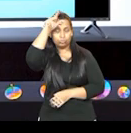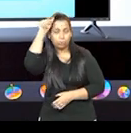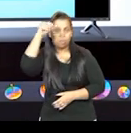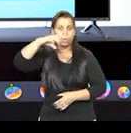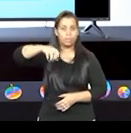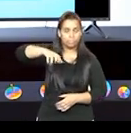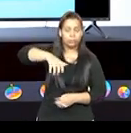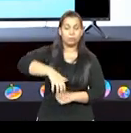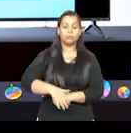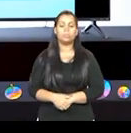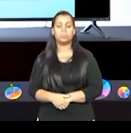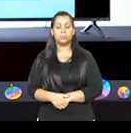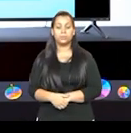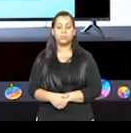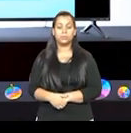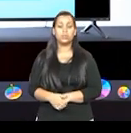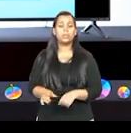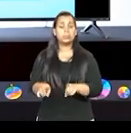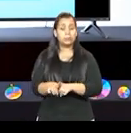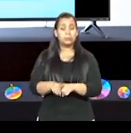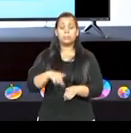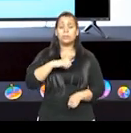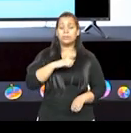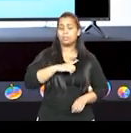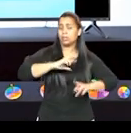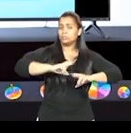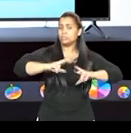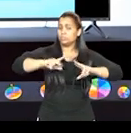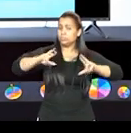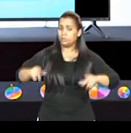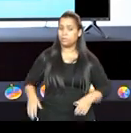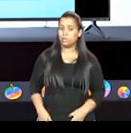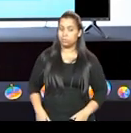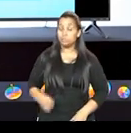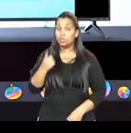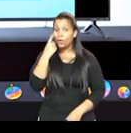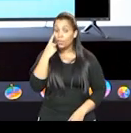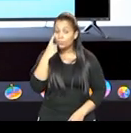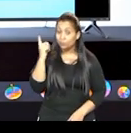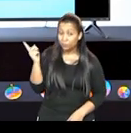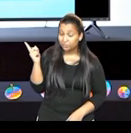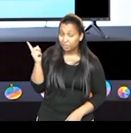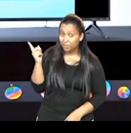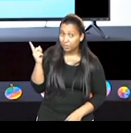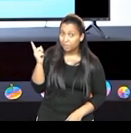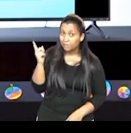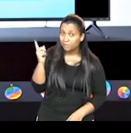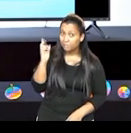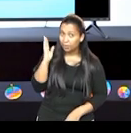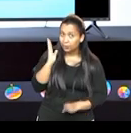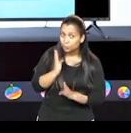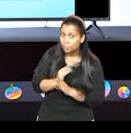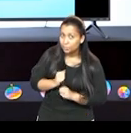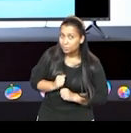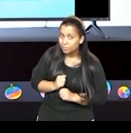refrigerante. Também nós temos vários modelos. Vamos ver o efeito? Você quer descobrir?